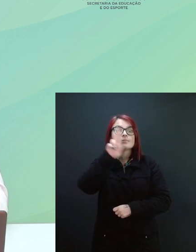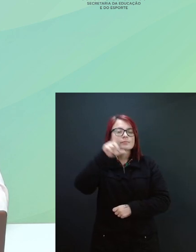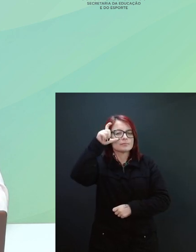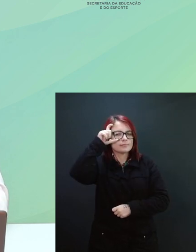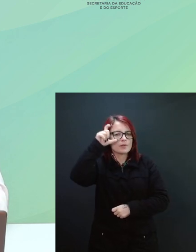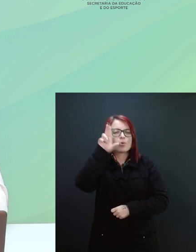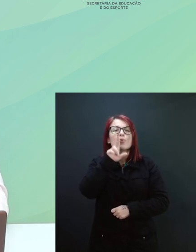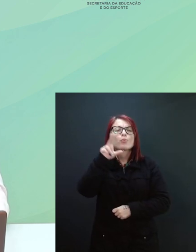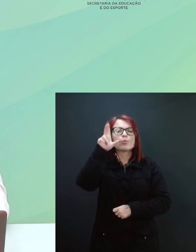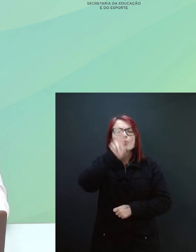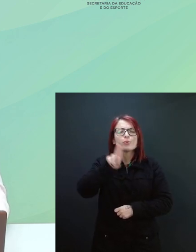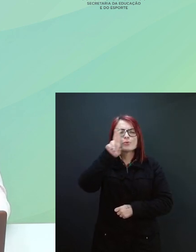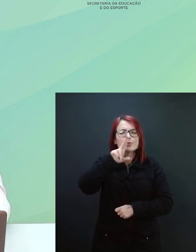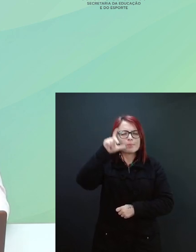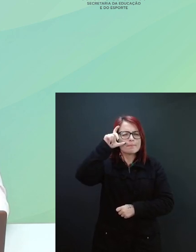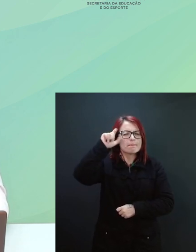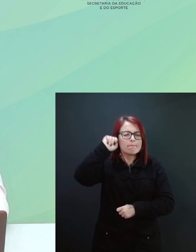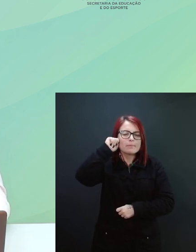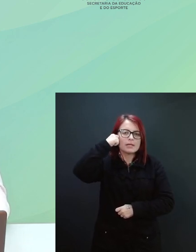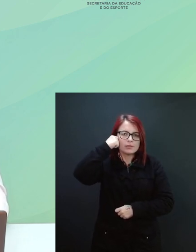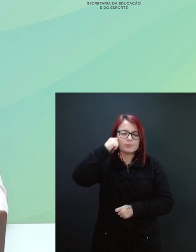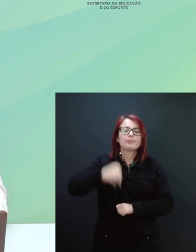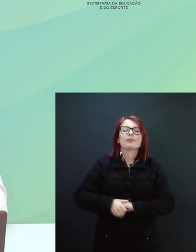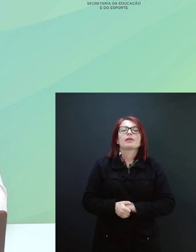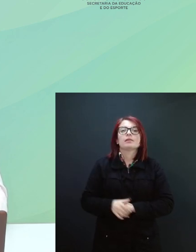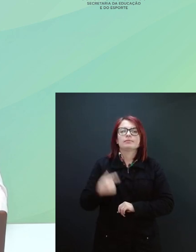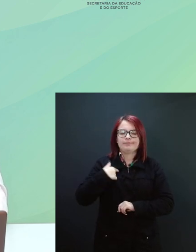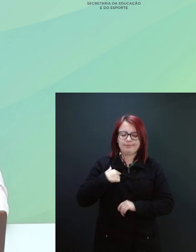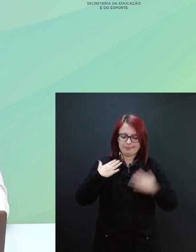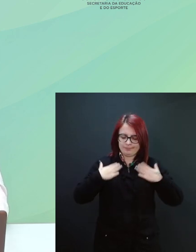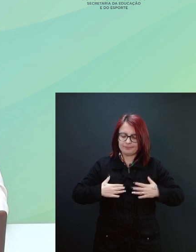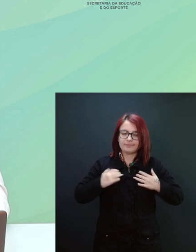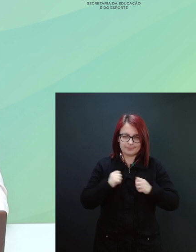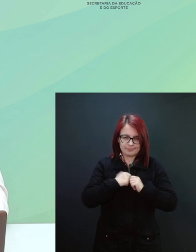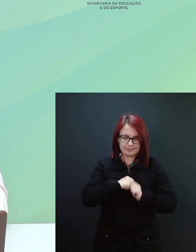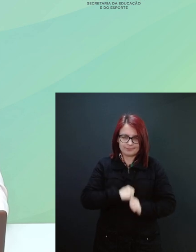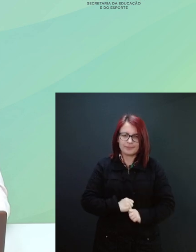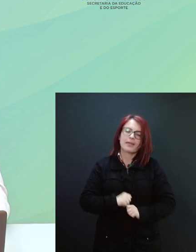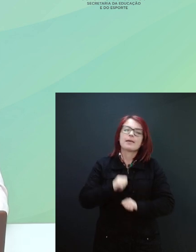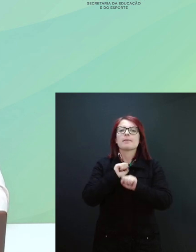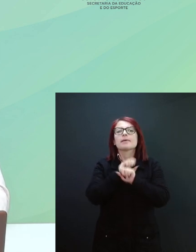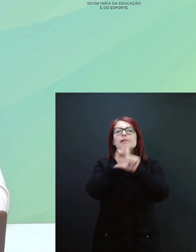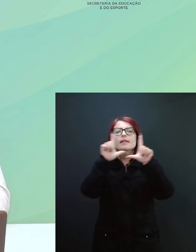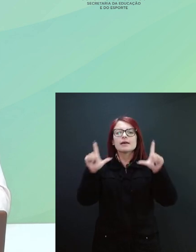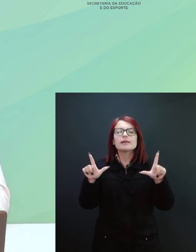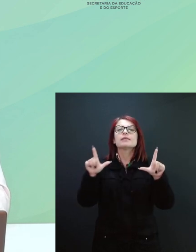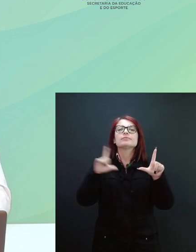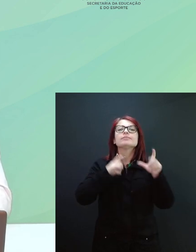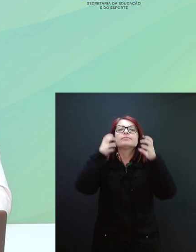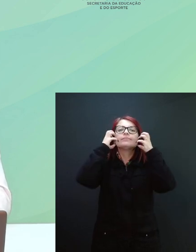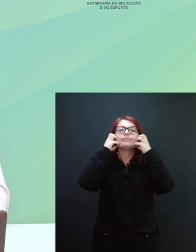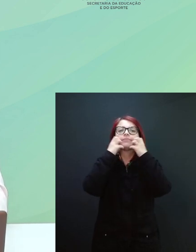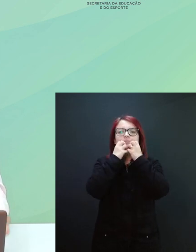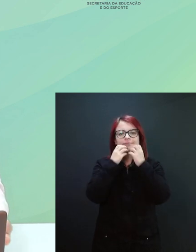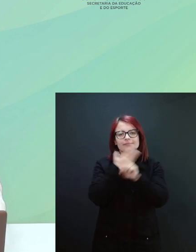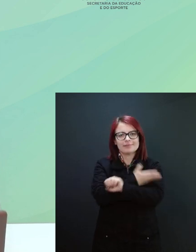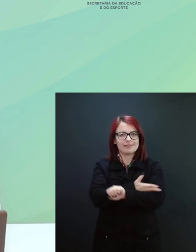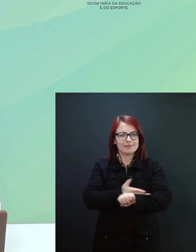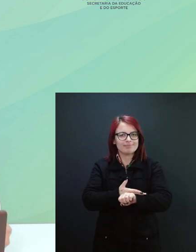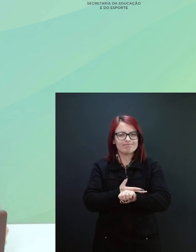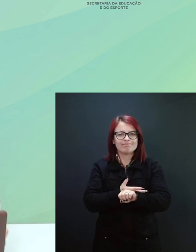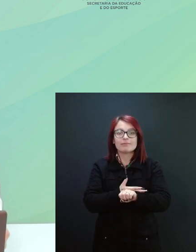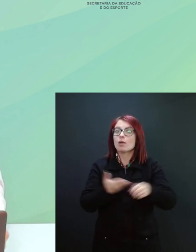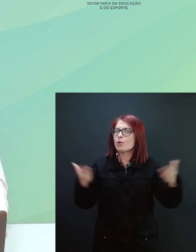preta, estou com uma camisa clara e tenho barba branca. Hoje é um imenso